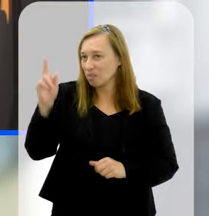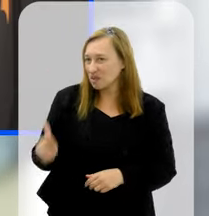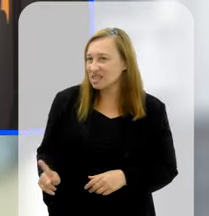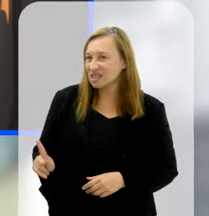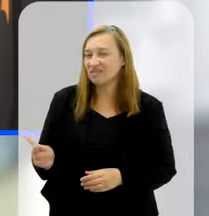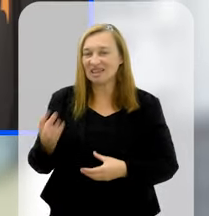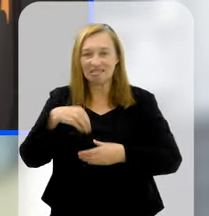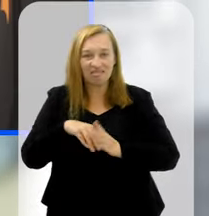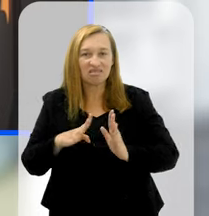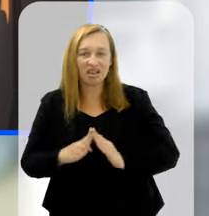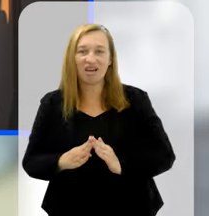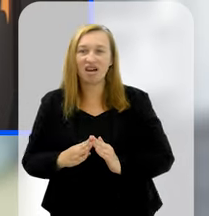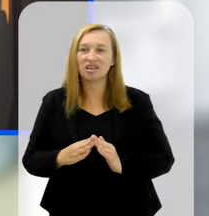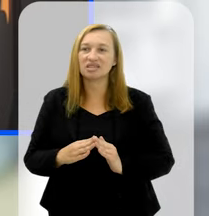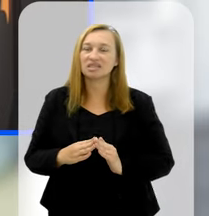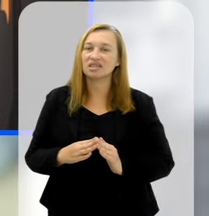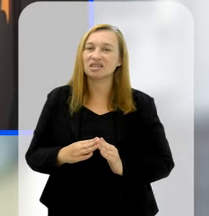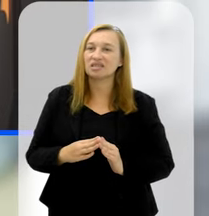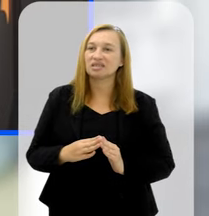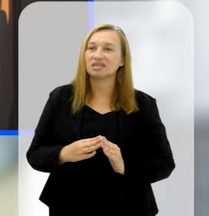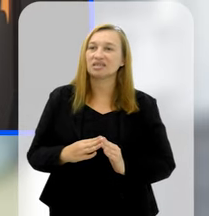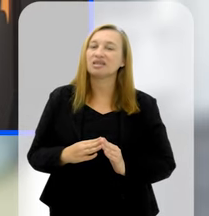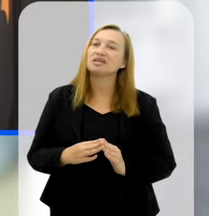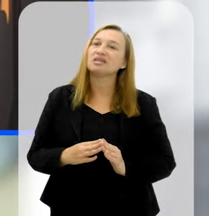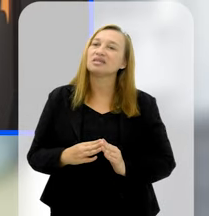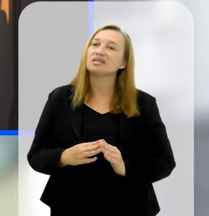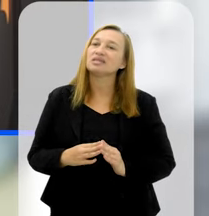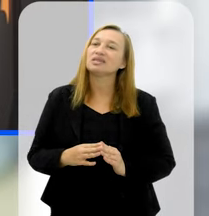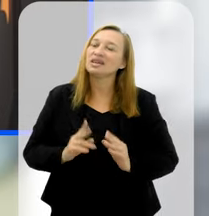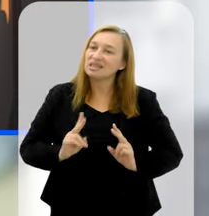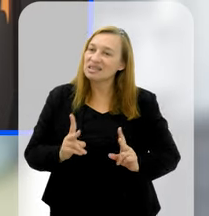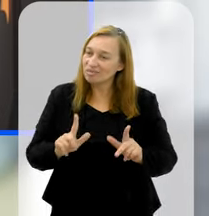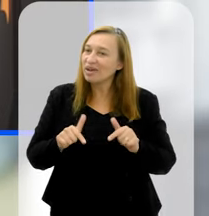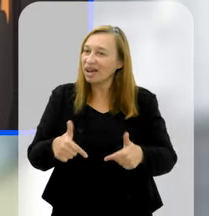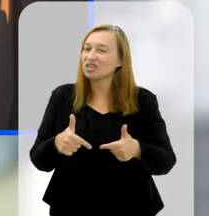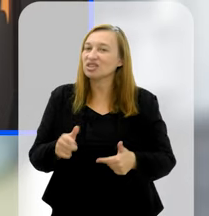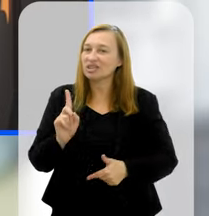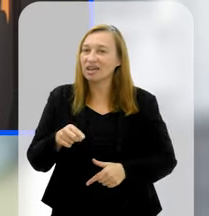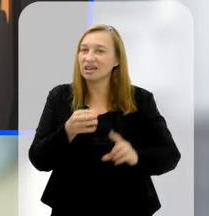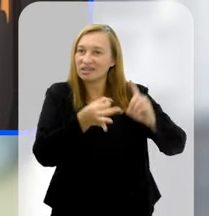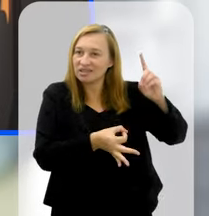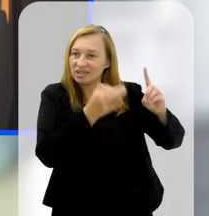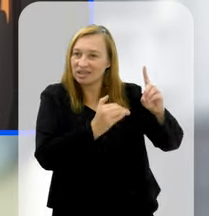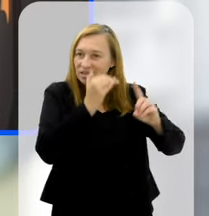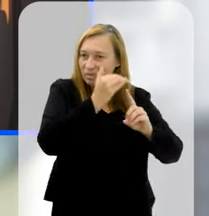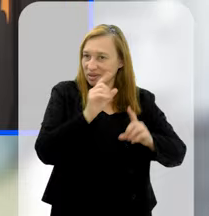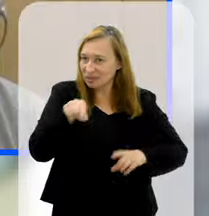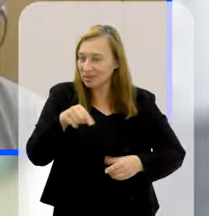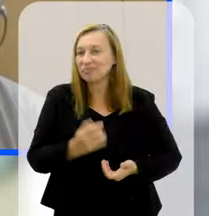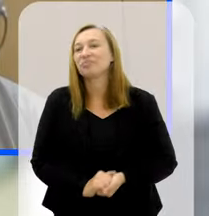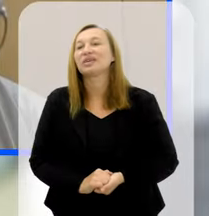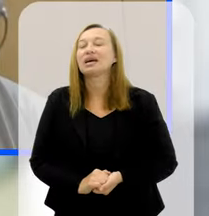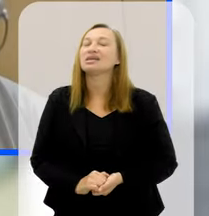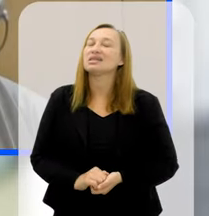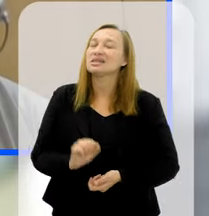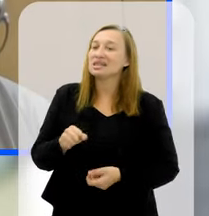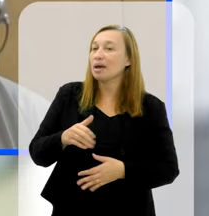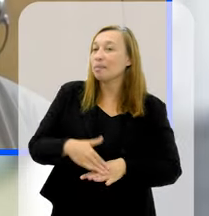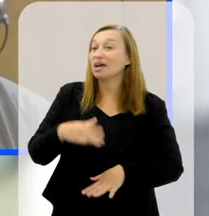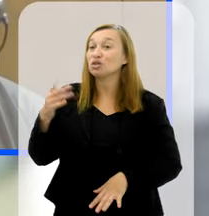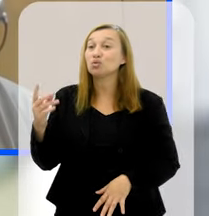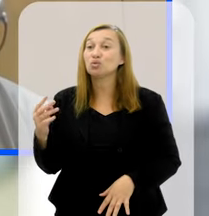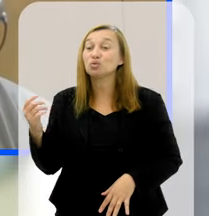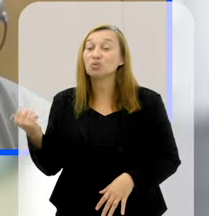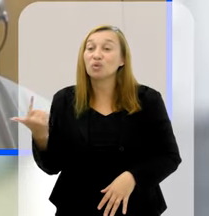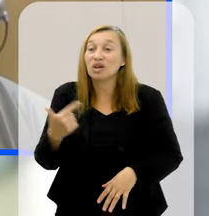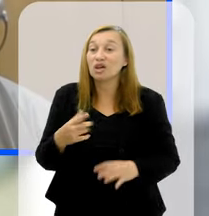se aposenta, fica dentro de casa, enfim, tem que estar sempre ativa, né? Desembargadora. É mais